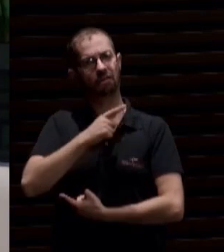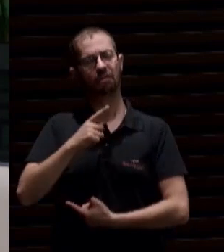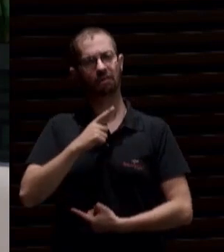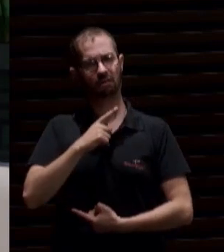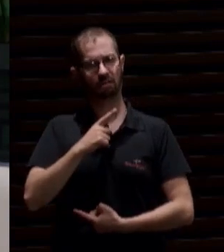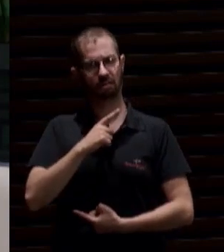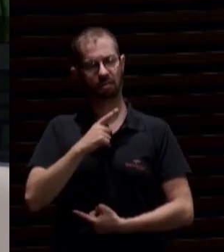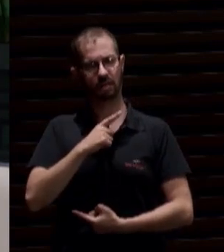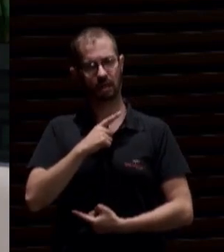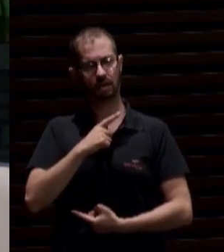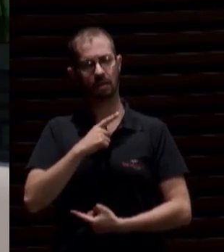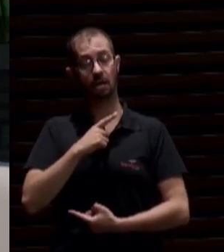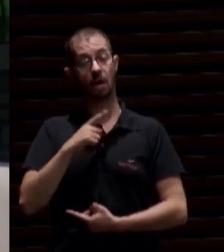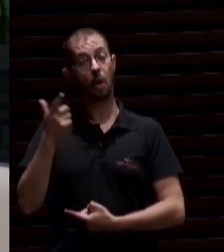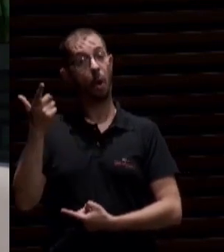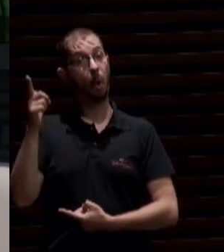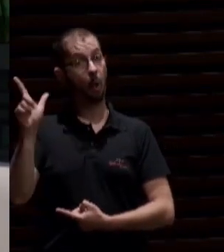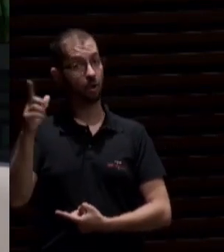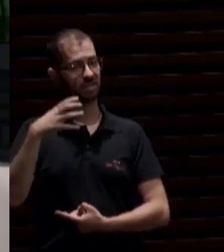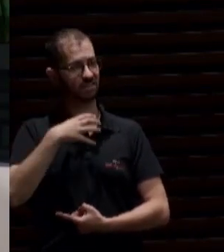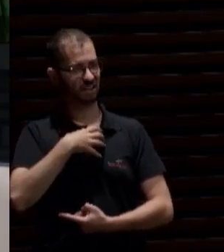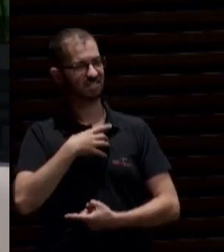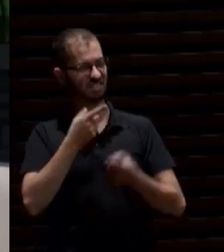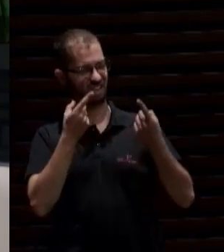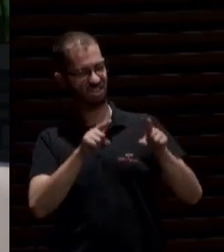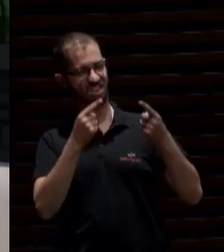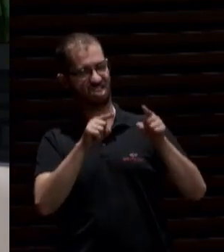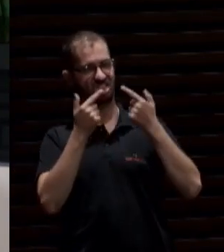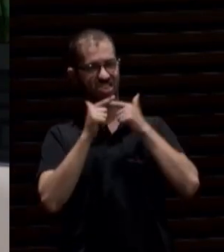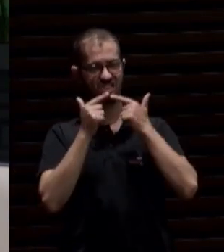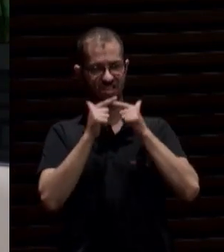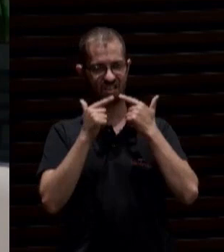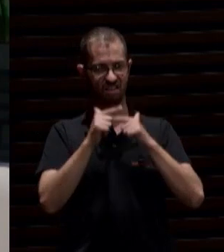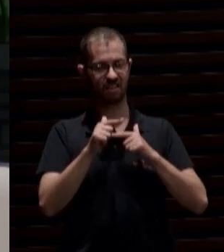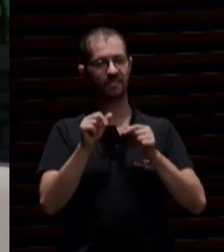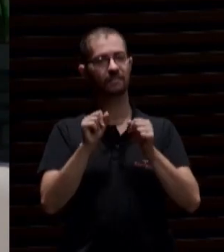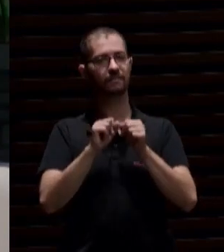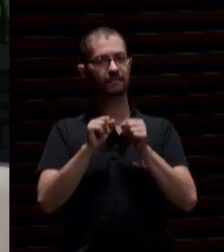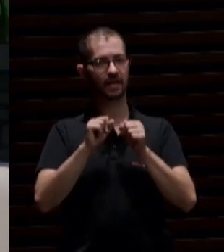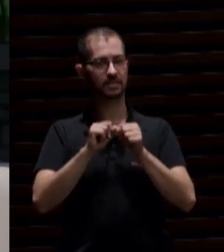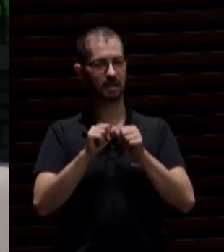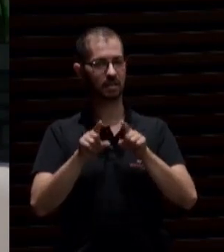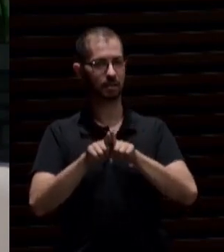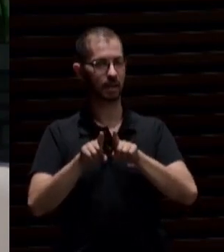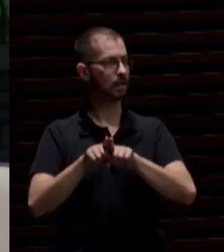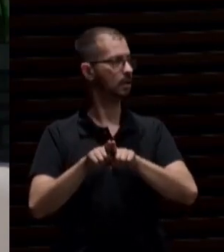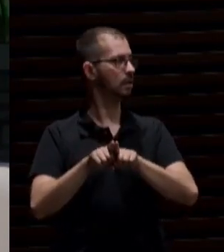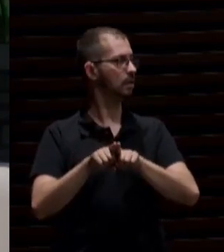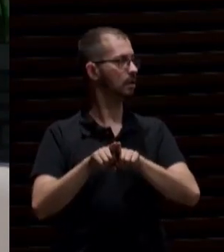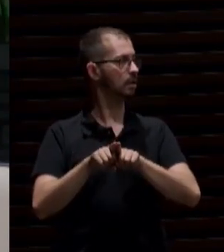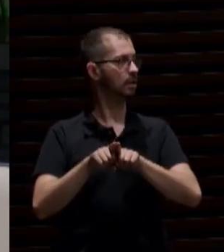Outra tortura que eles inventaram, eles eram muito sarristas. Então uma coisa que eles faziam, que era muito frequente da parte deles, eles batalhavam